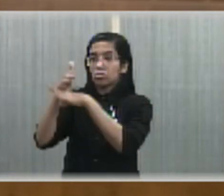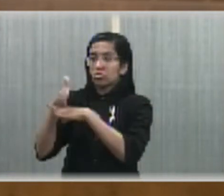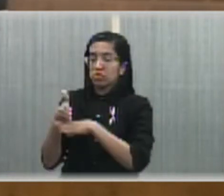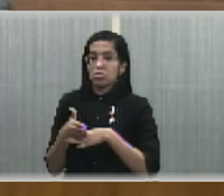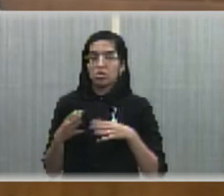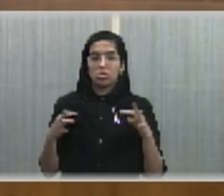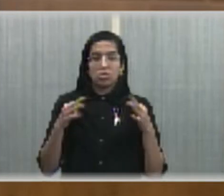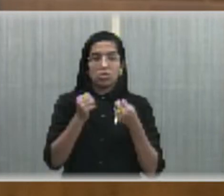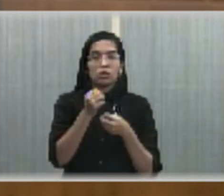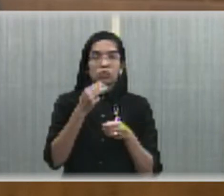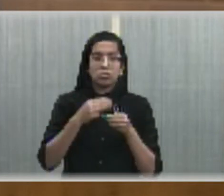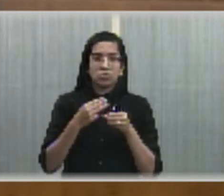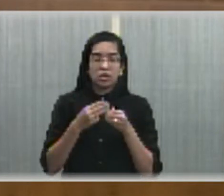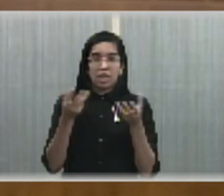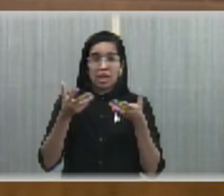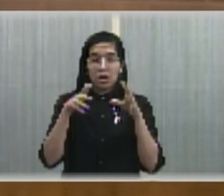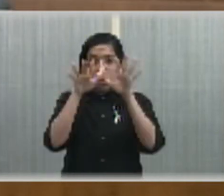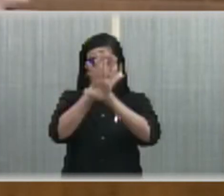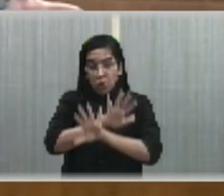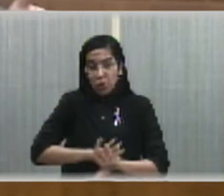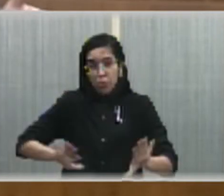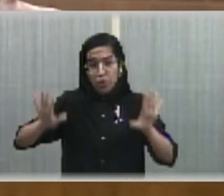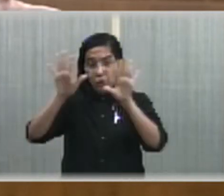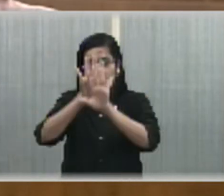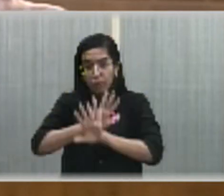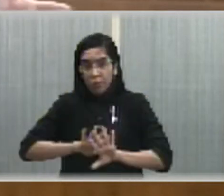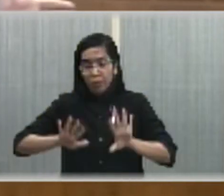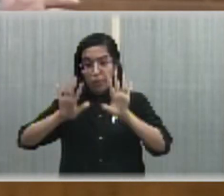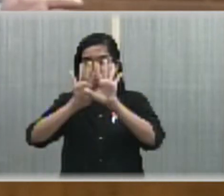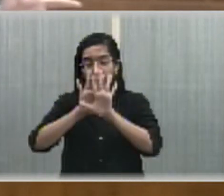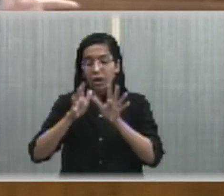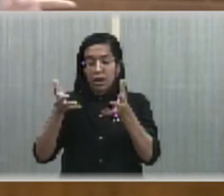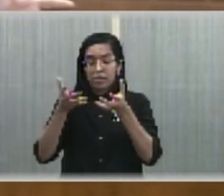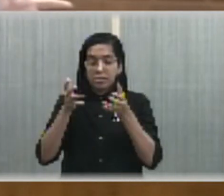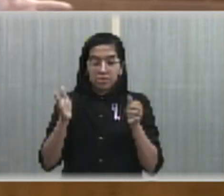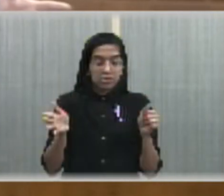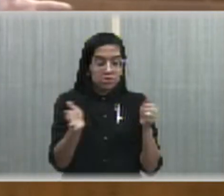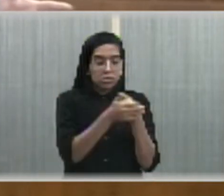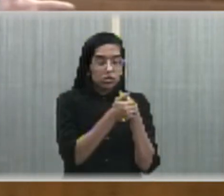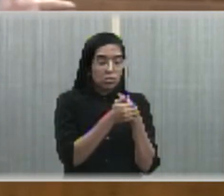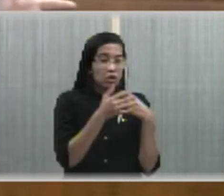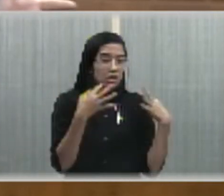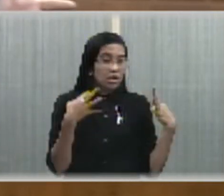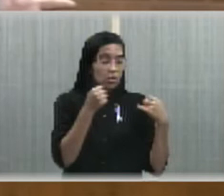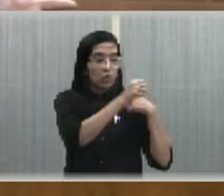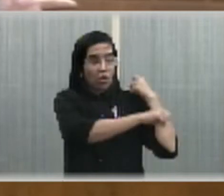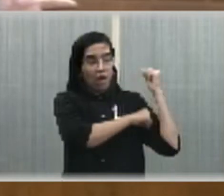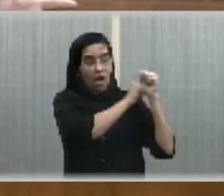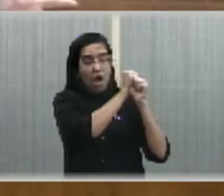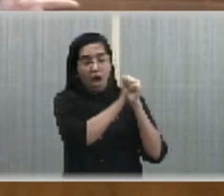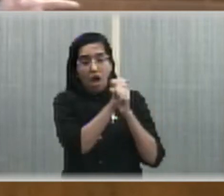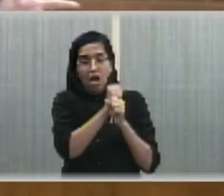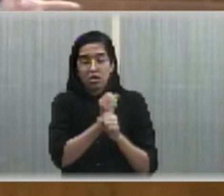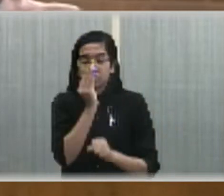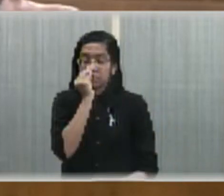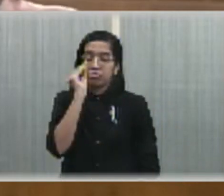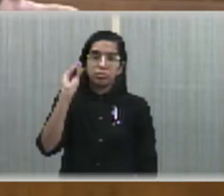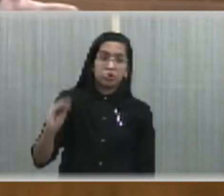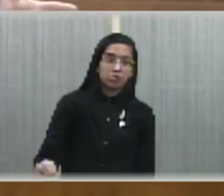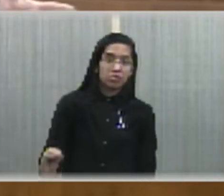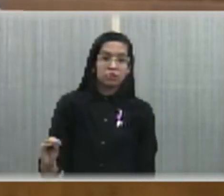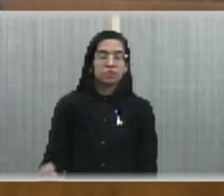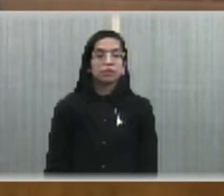uma cortina de fumaça para esconder todo o abandono e o desprezo que teve durante os 7 anos do seu